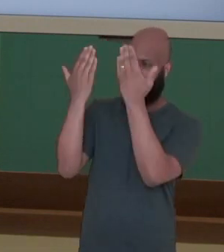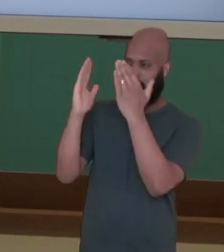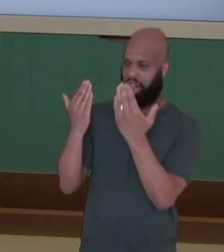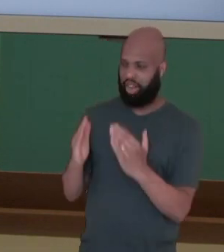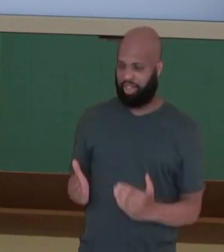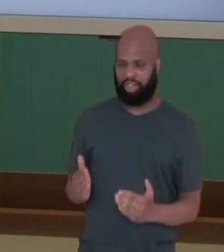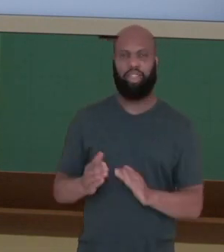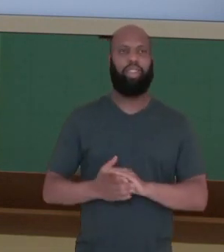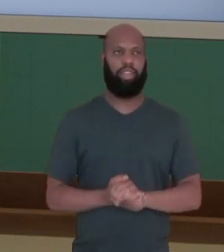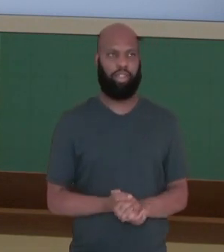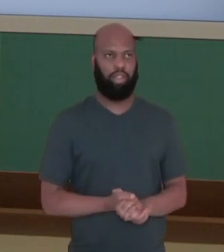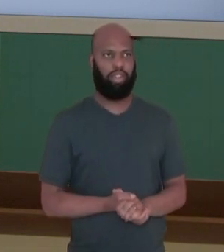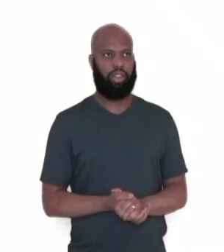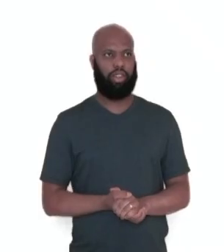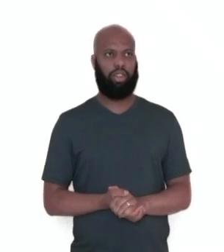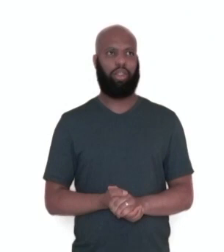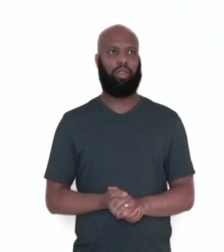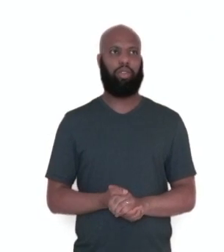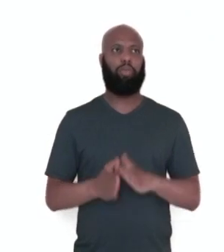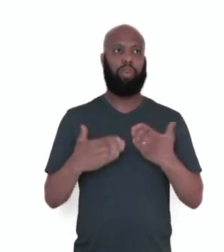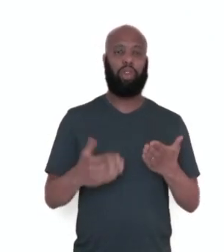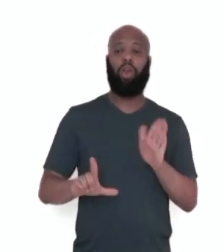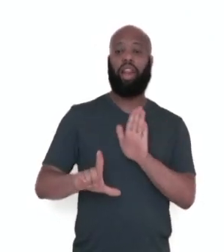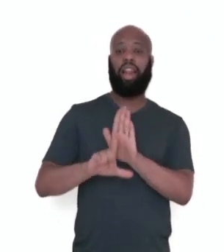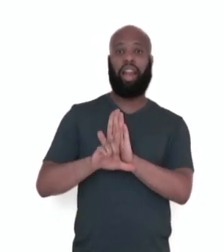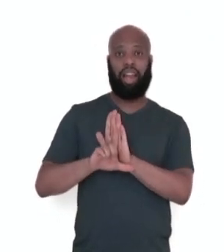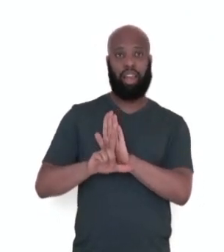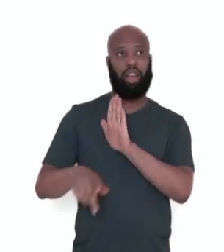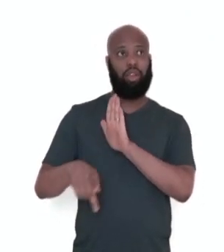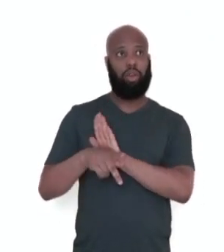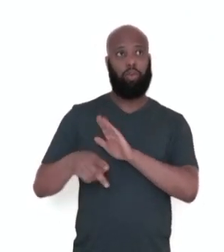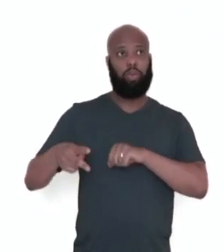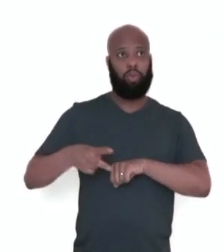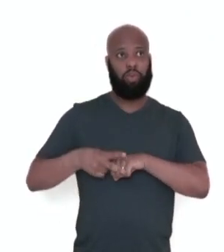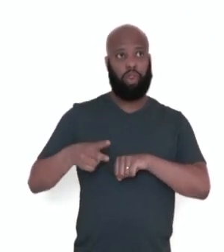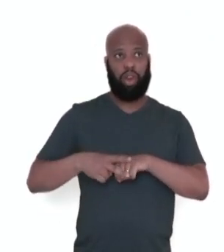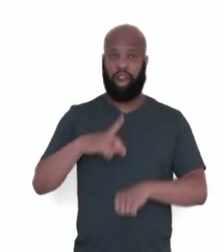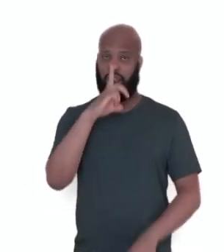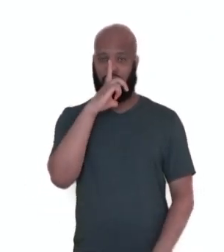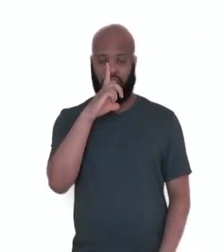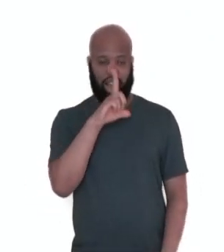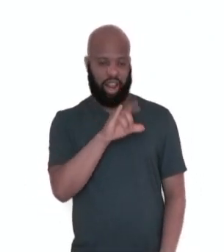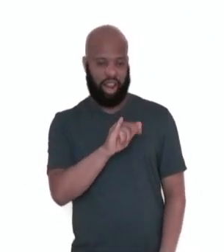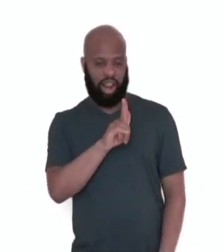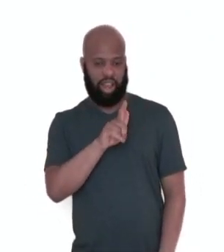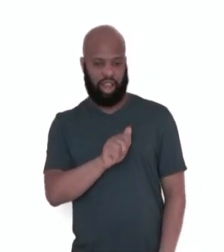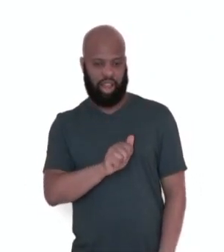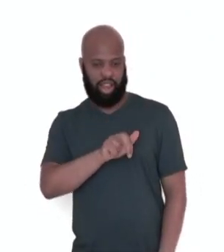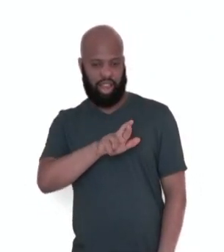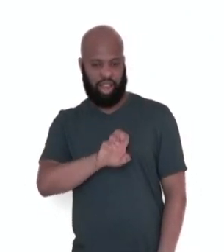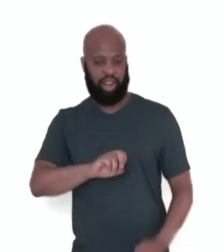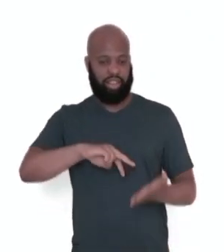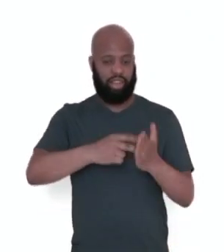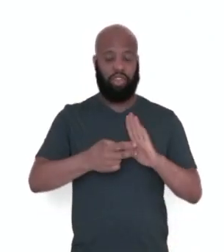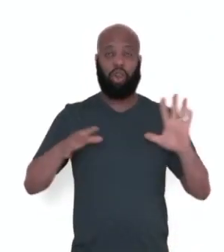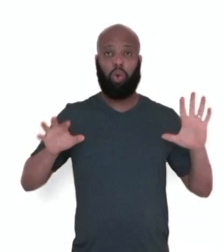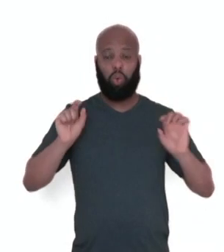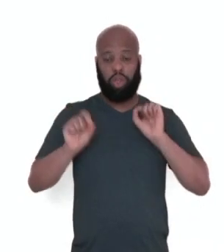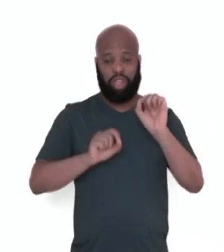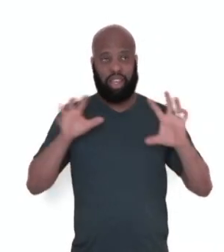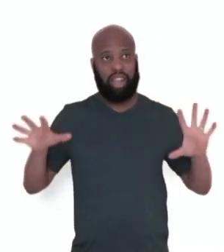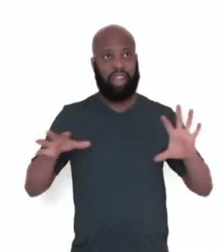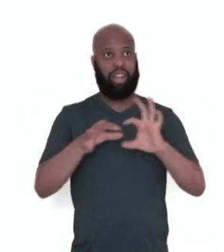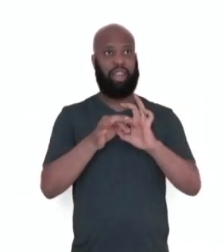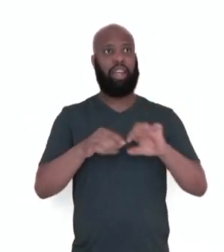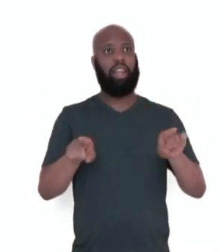elementos composicionais. Então, lei do verbo latino ligare, que significa aquilo que liga, ou legere,